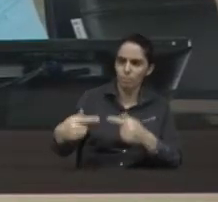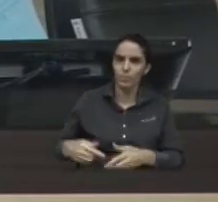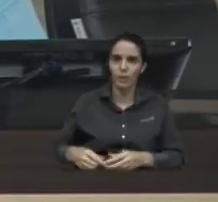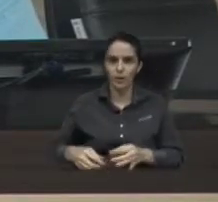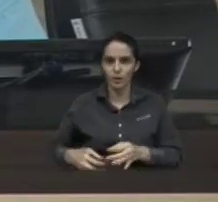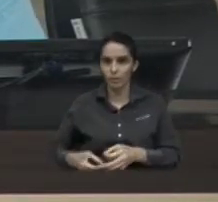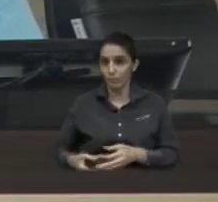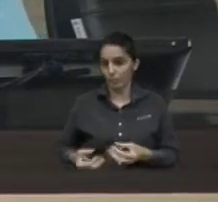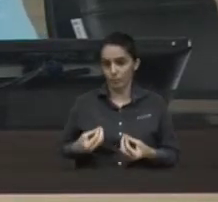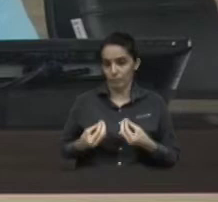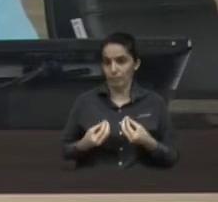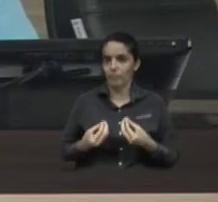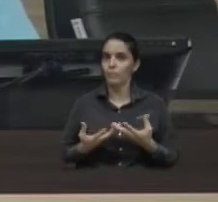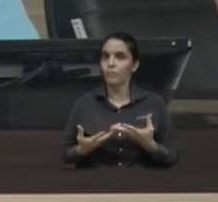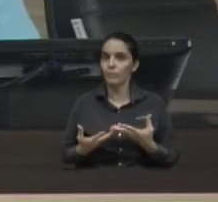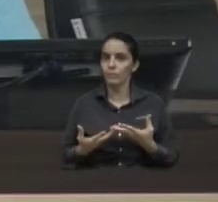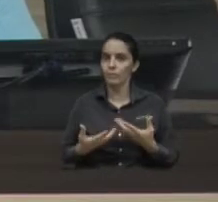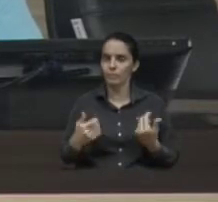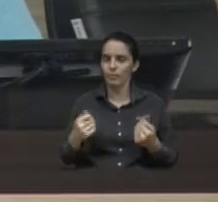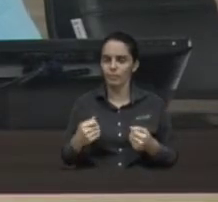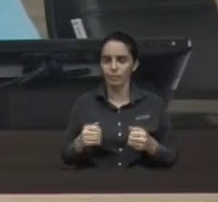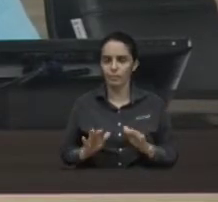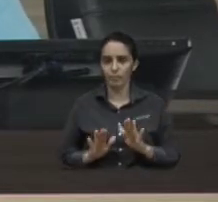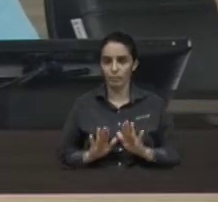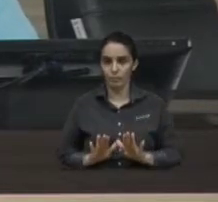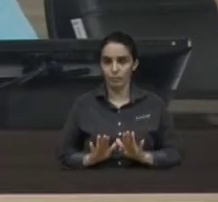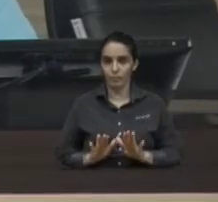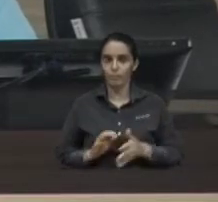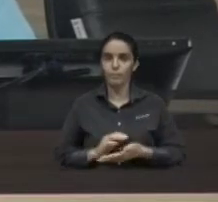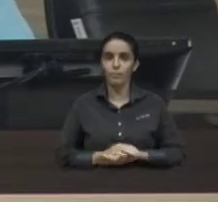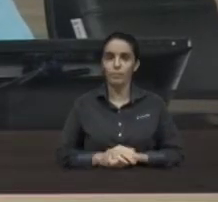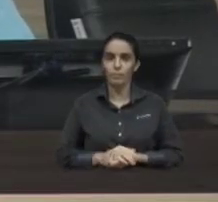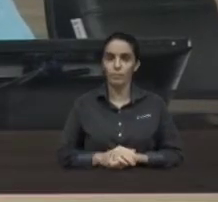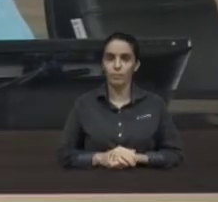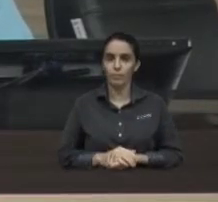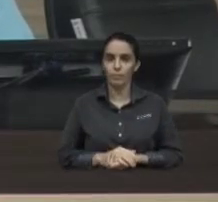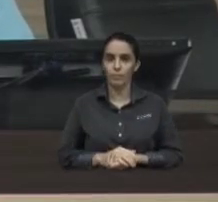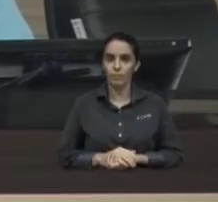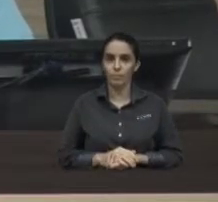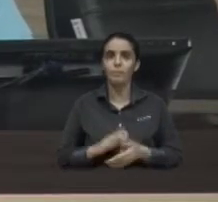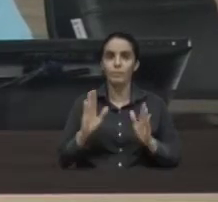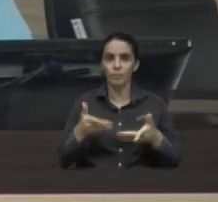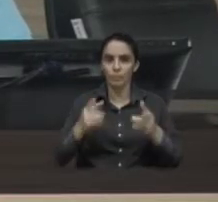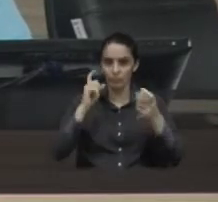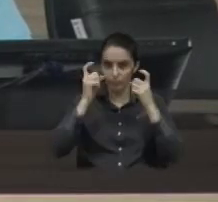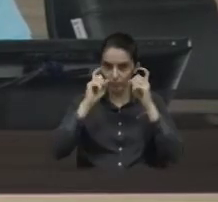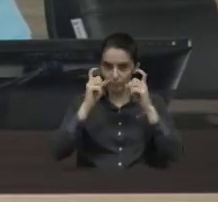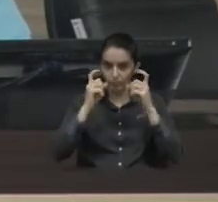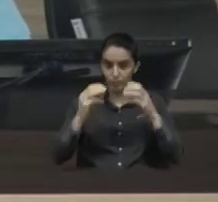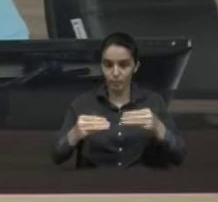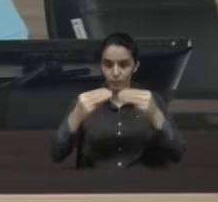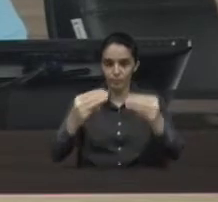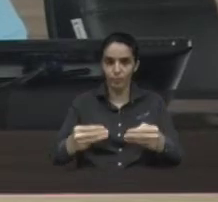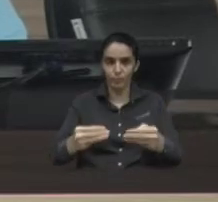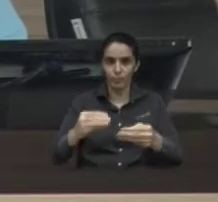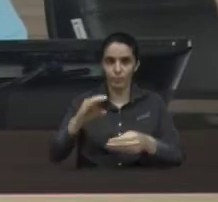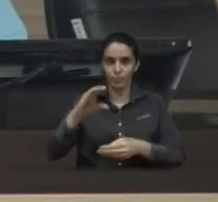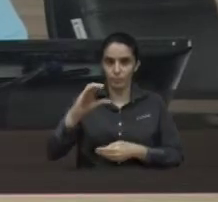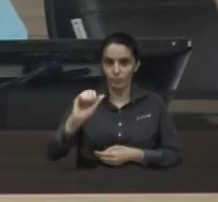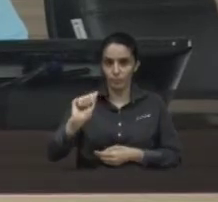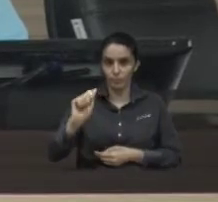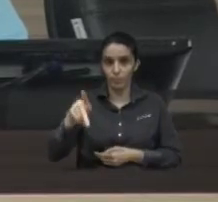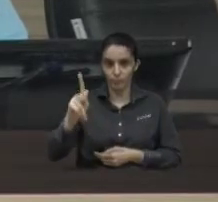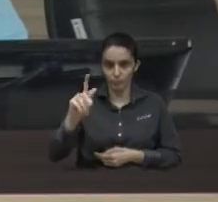Então, e a gente está tentando, foi feito reuniões já com o ministro Kassab, mas está muito difícil.